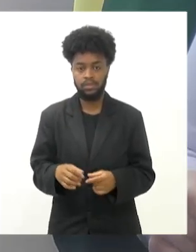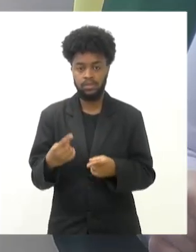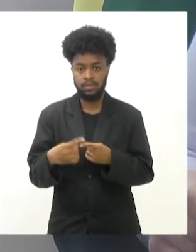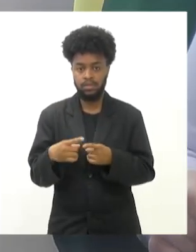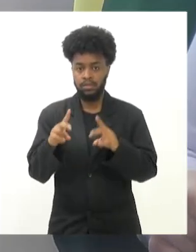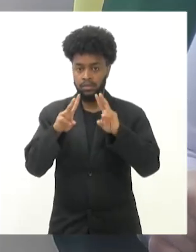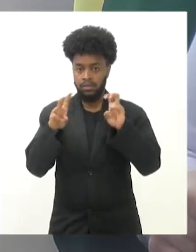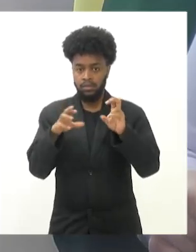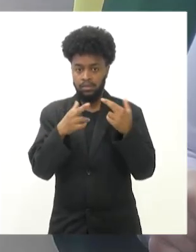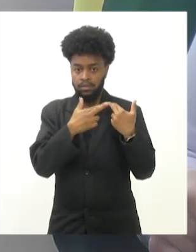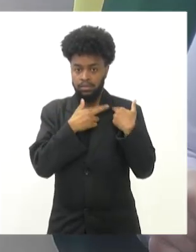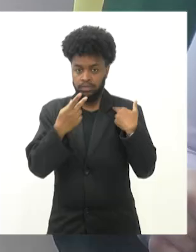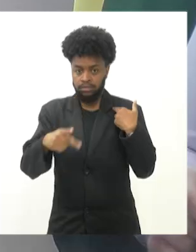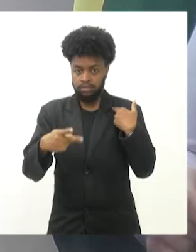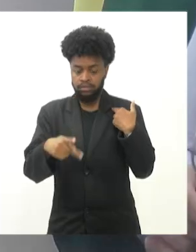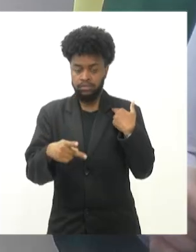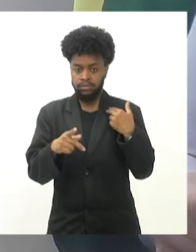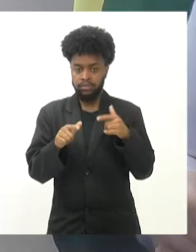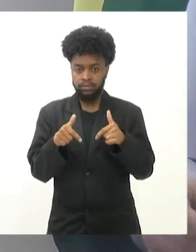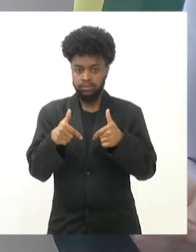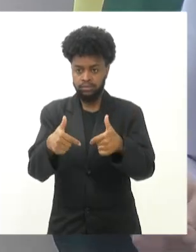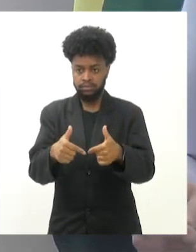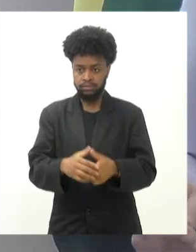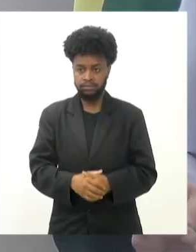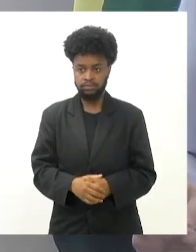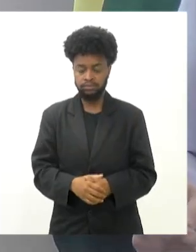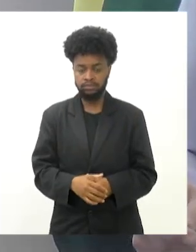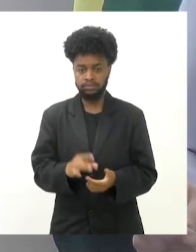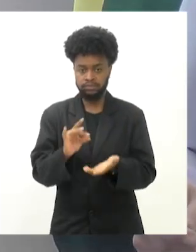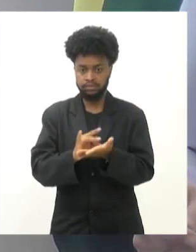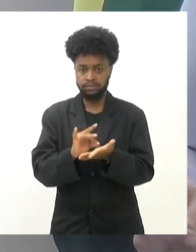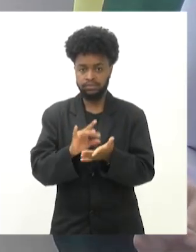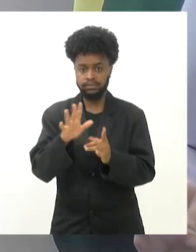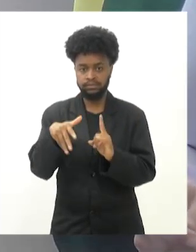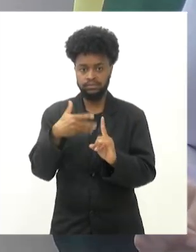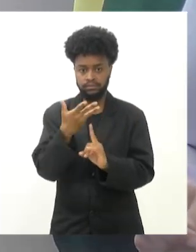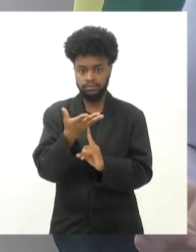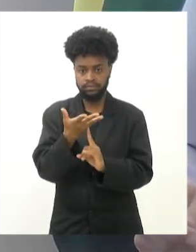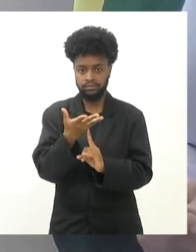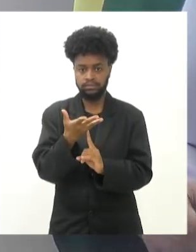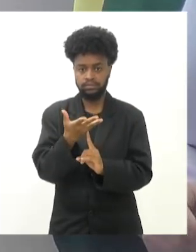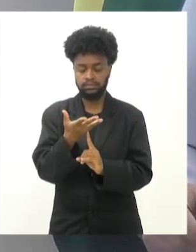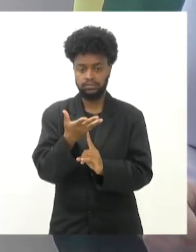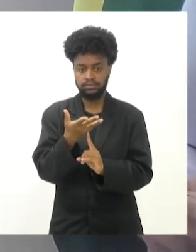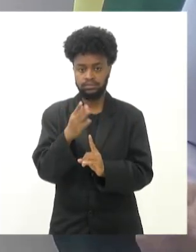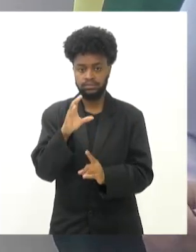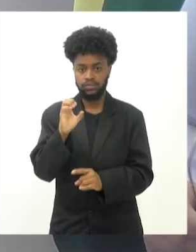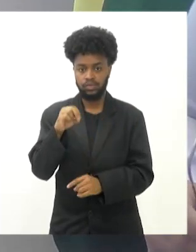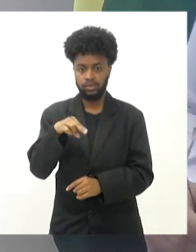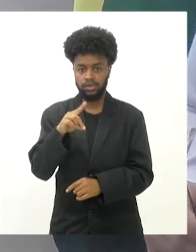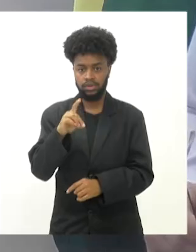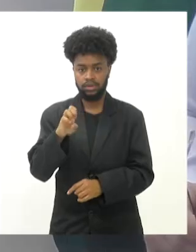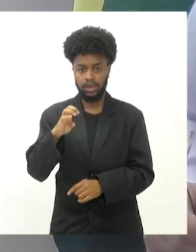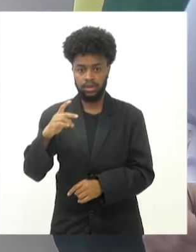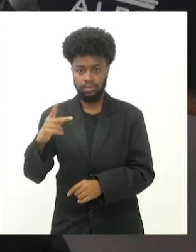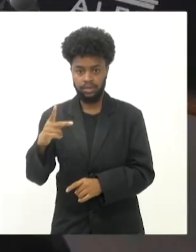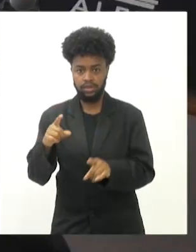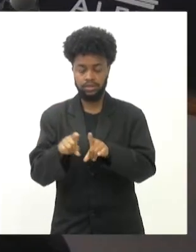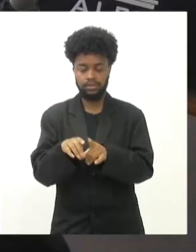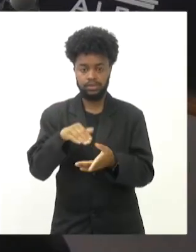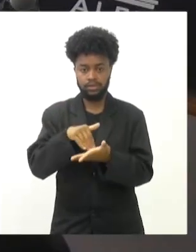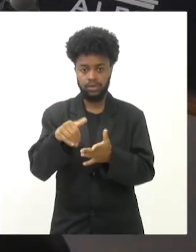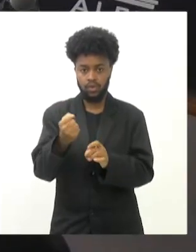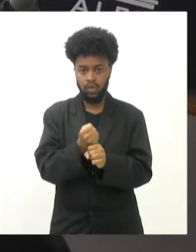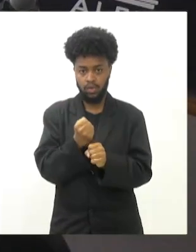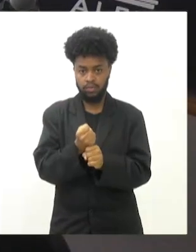pasta competente para fazer a execução. Na verdade, é o meio ambiente, a CONDEP e a Secretaria de Obras. CONDEP